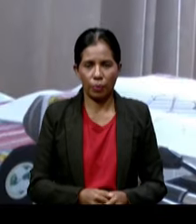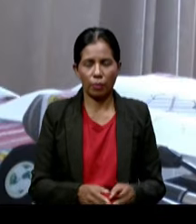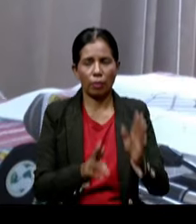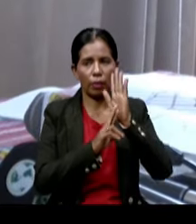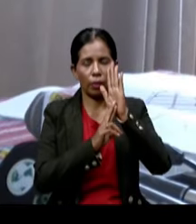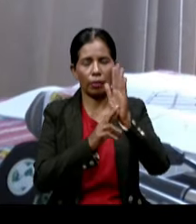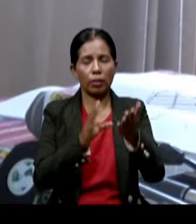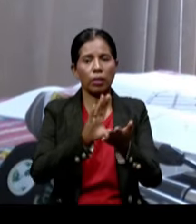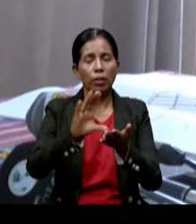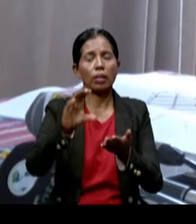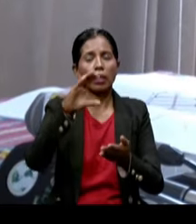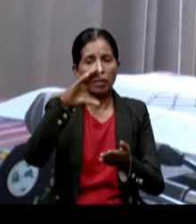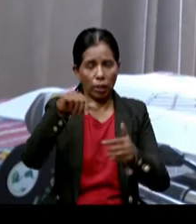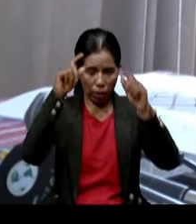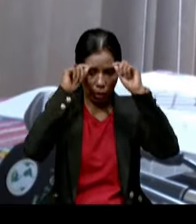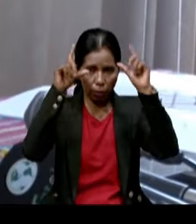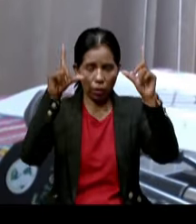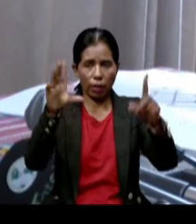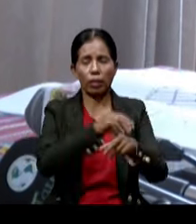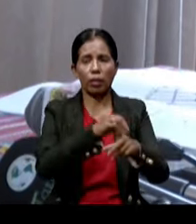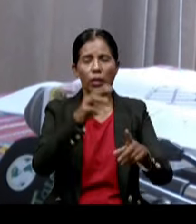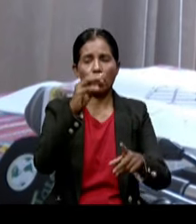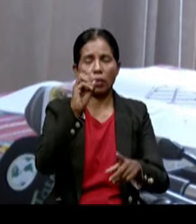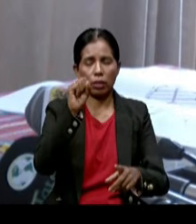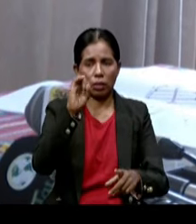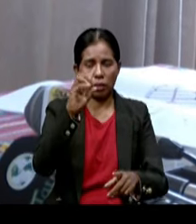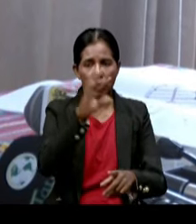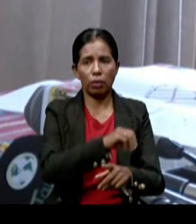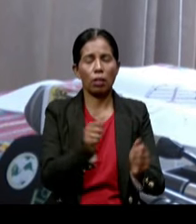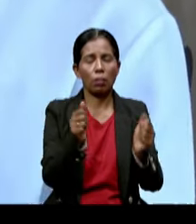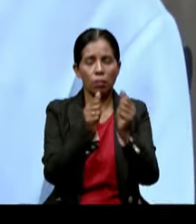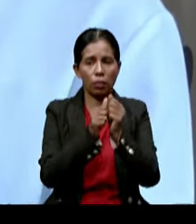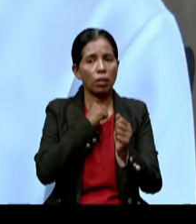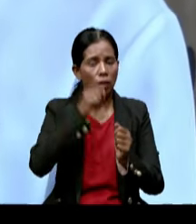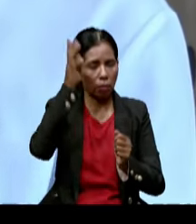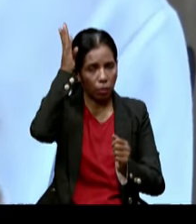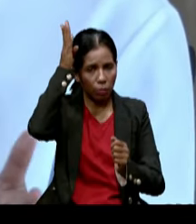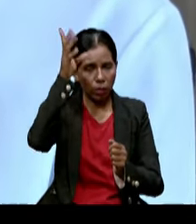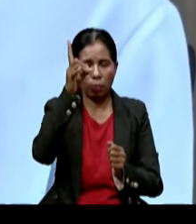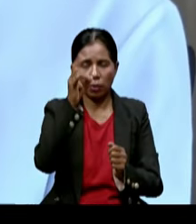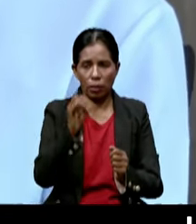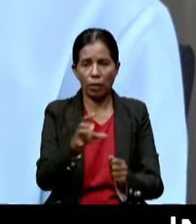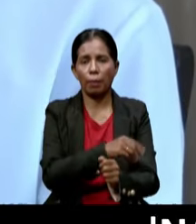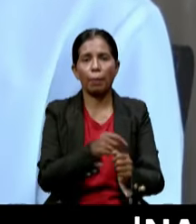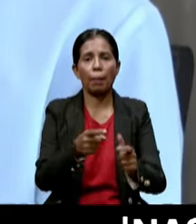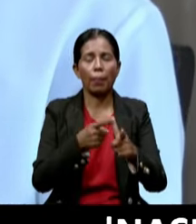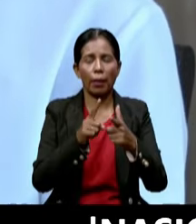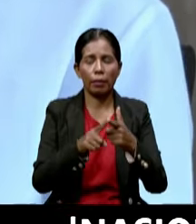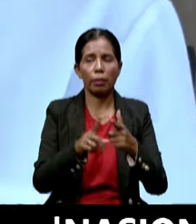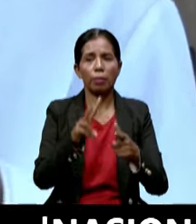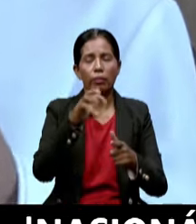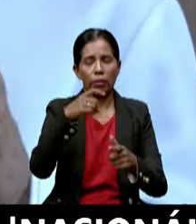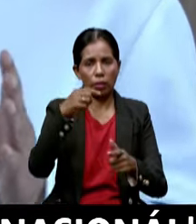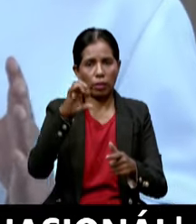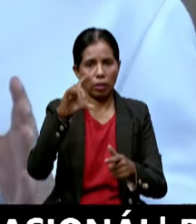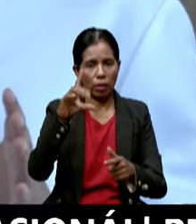Representante Santa Sé Timor-Leste, Monsenhor Marcos Preti, acompanhado do arcebispo Arquidiocese Metropolitana Dili, Dom Virgílio